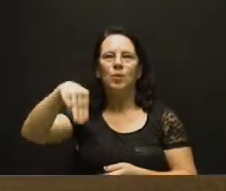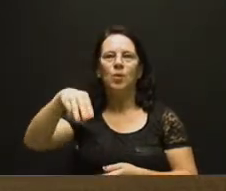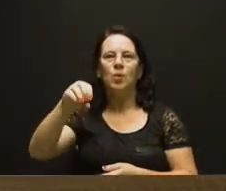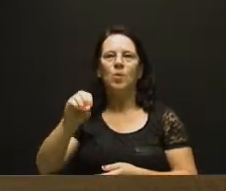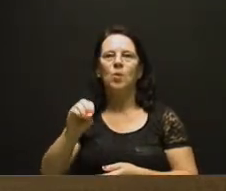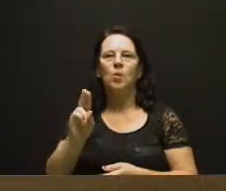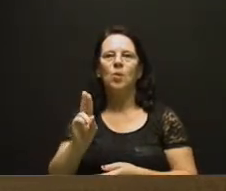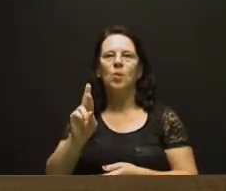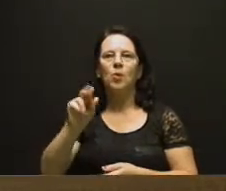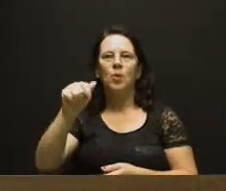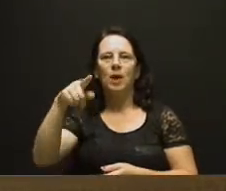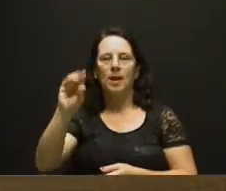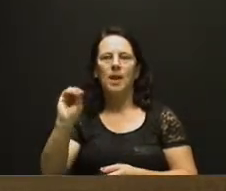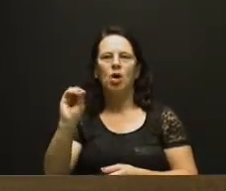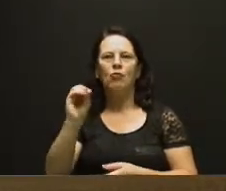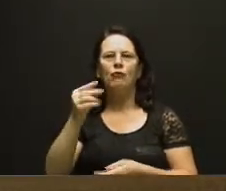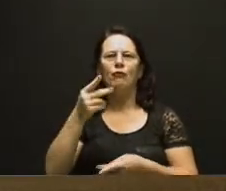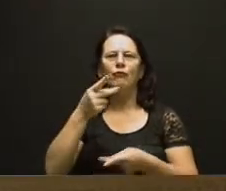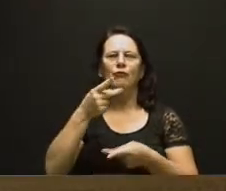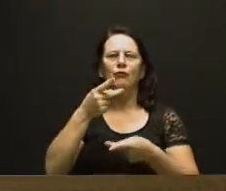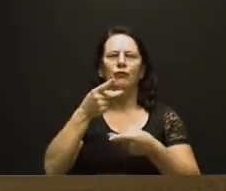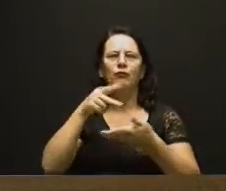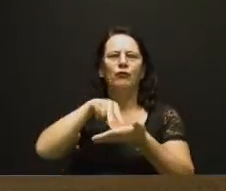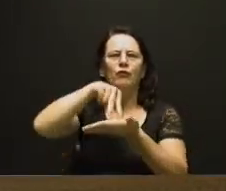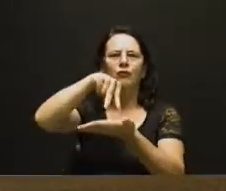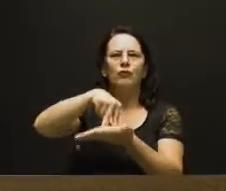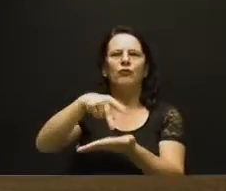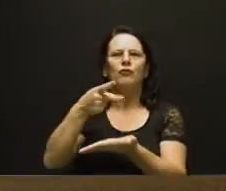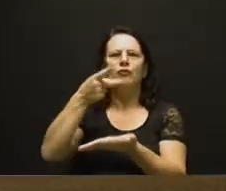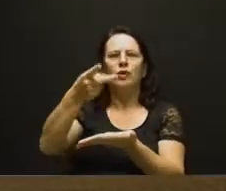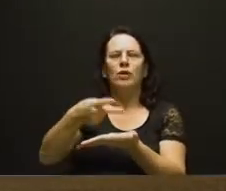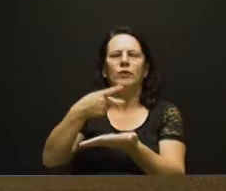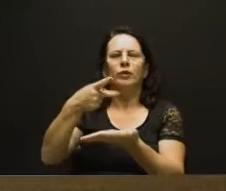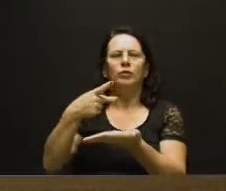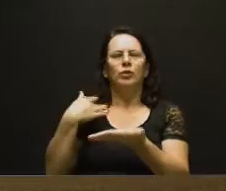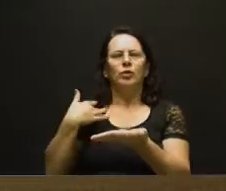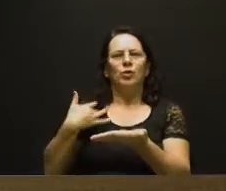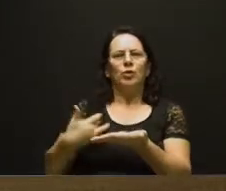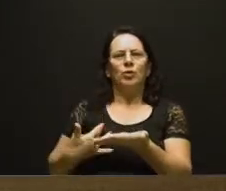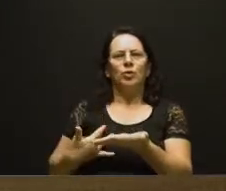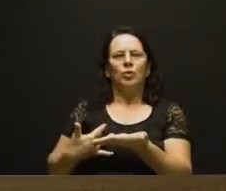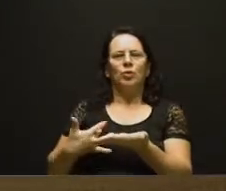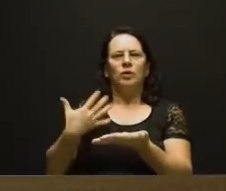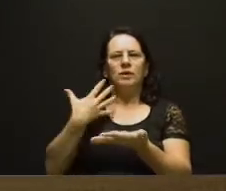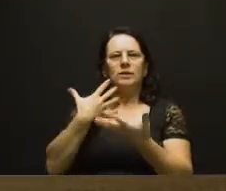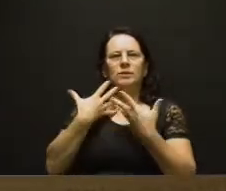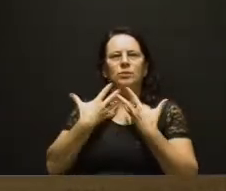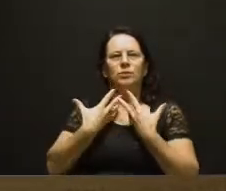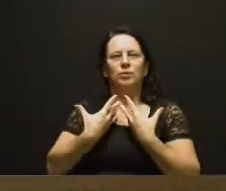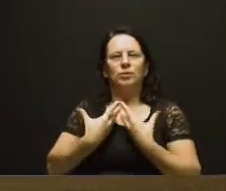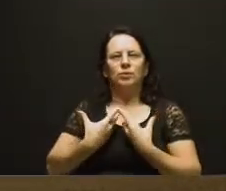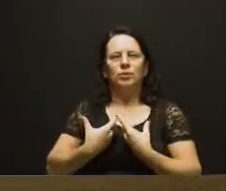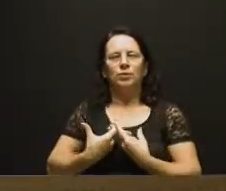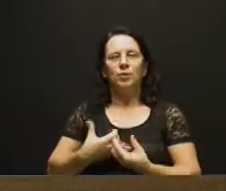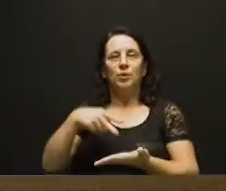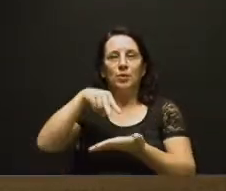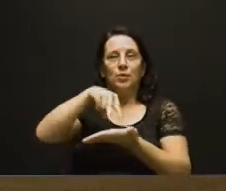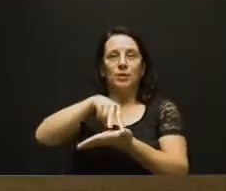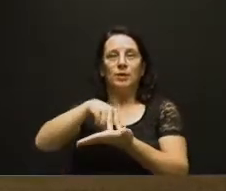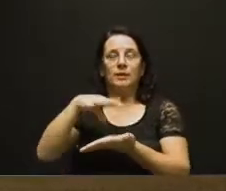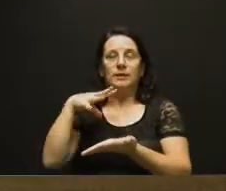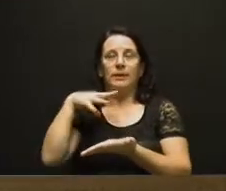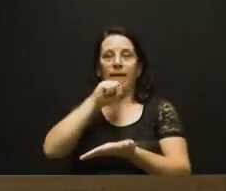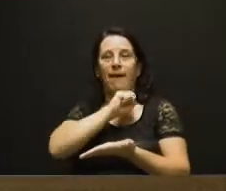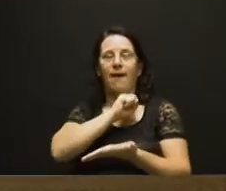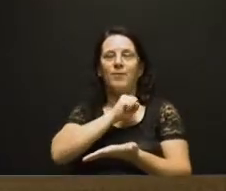discursar em pé ele sente o peso do corpo nos pés quando começam do ele faz um discurso rápido né é bom falar em pé aqui porque dá